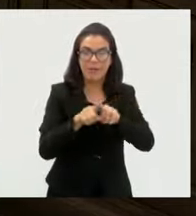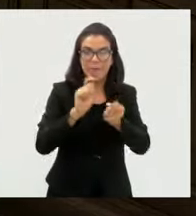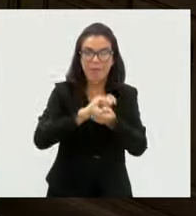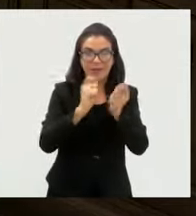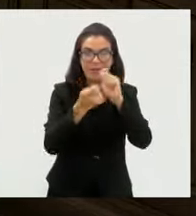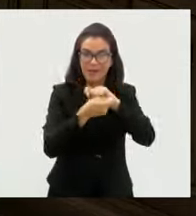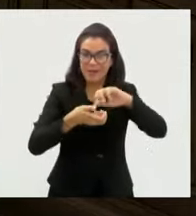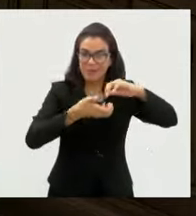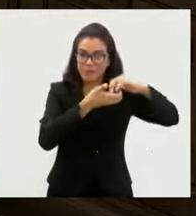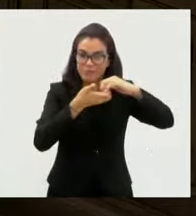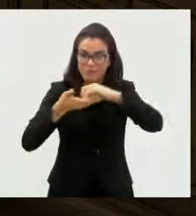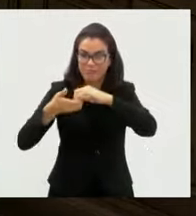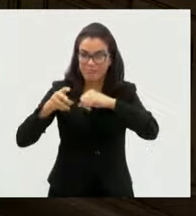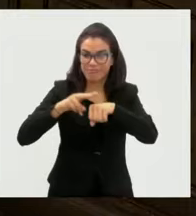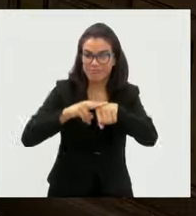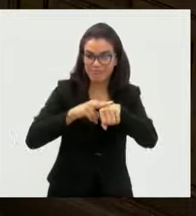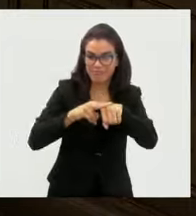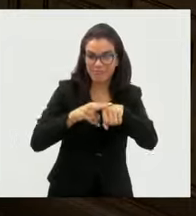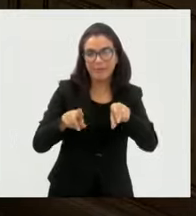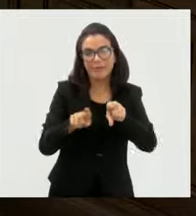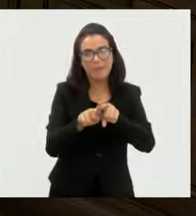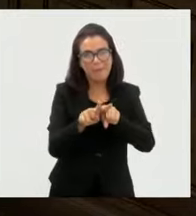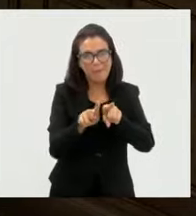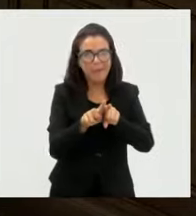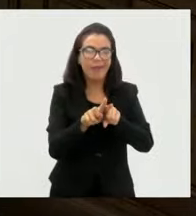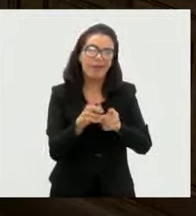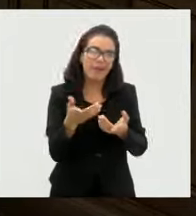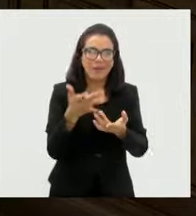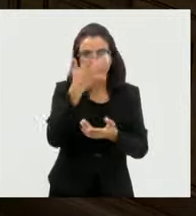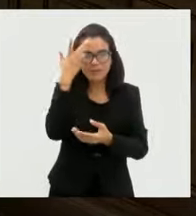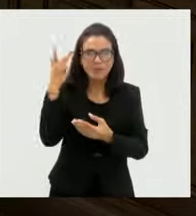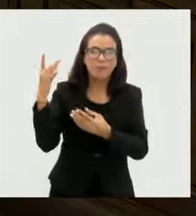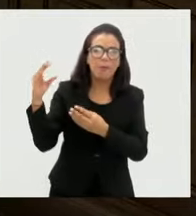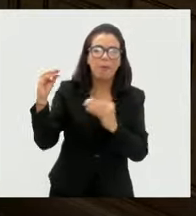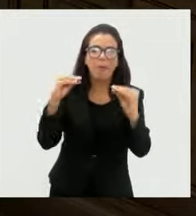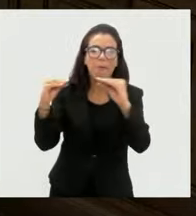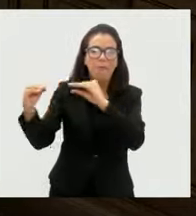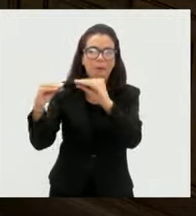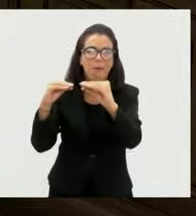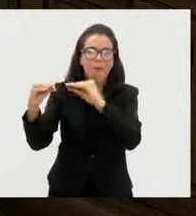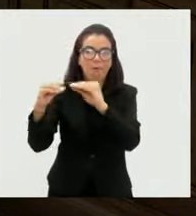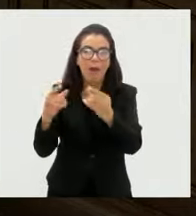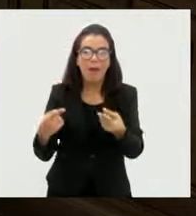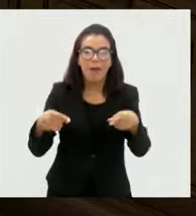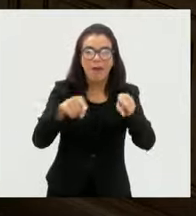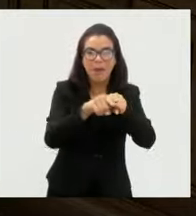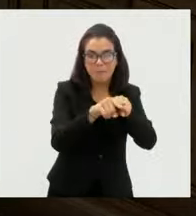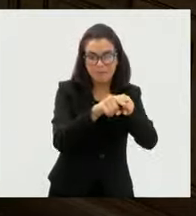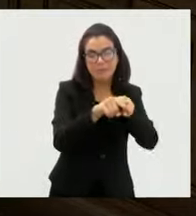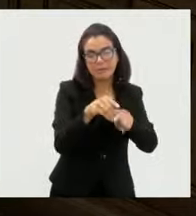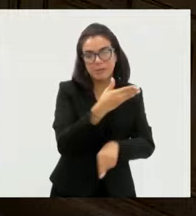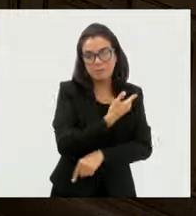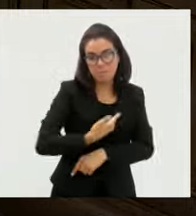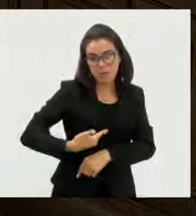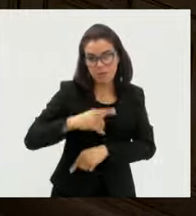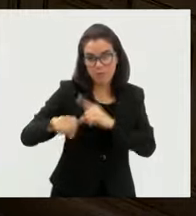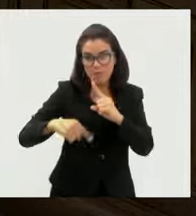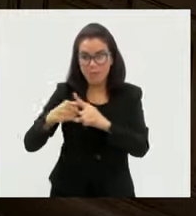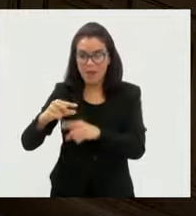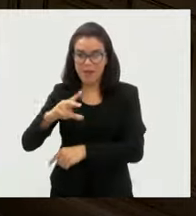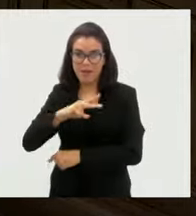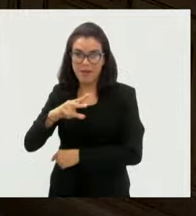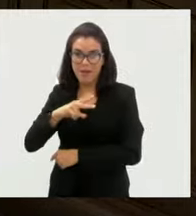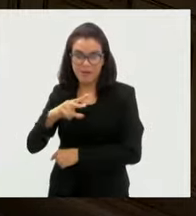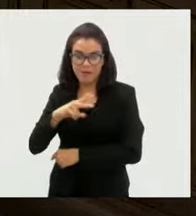verdes, e fizéssemos até, né, as pessoas falam tanto de parcerias público-privadas, né, se fizéssemos até